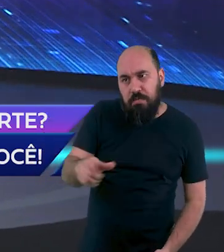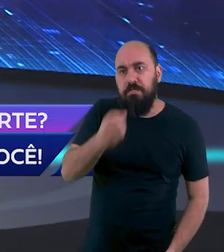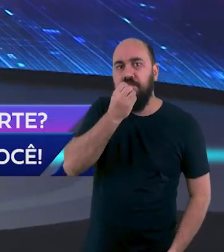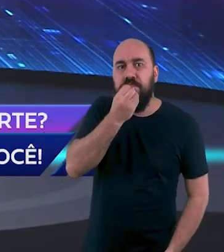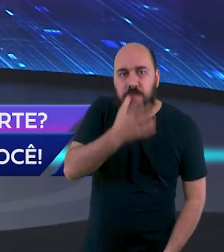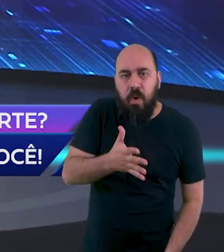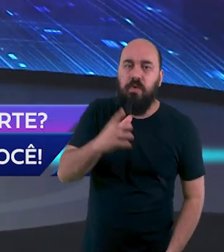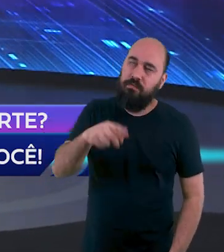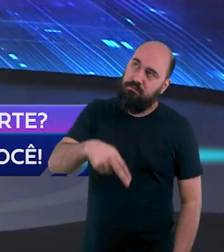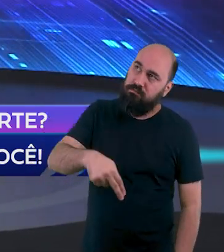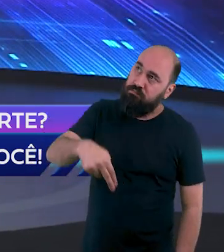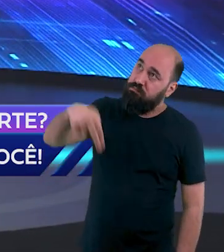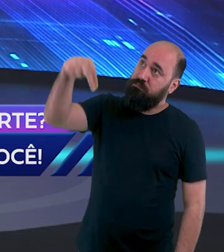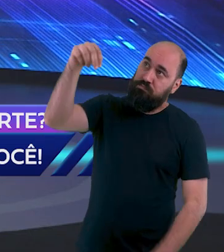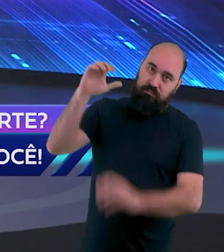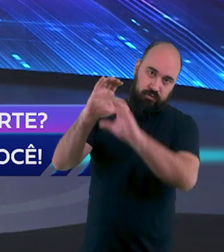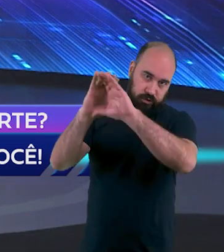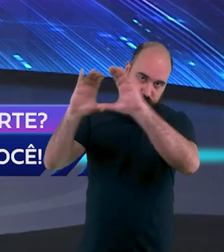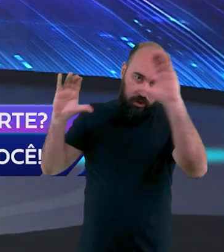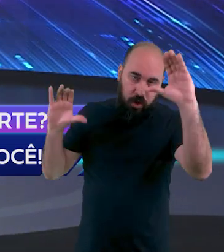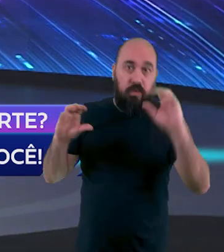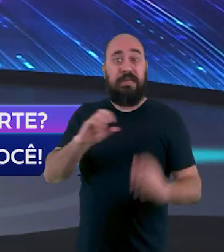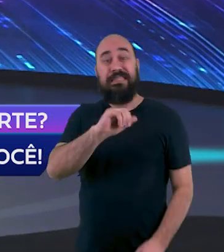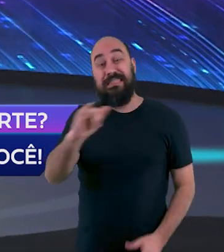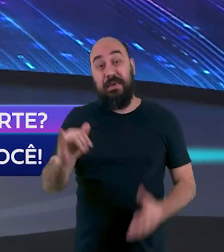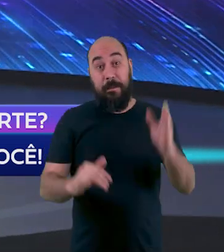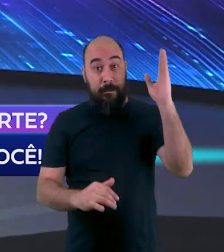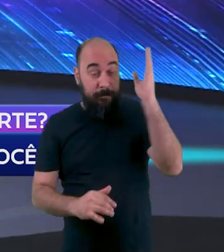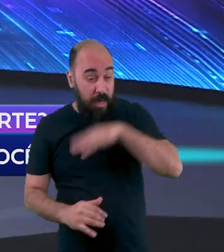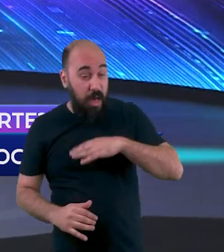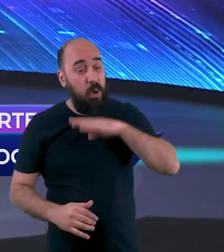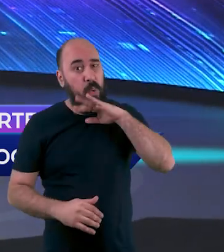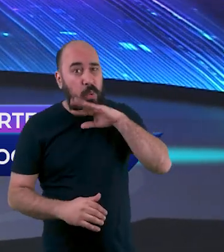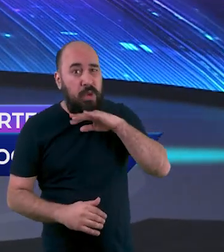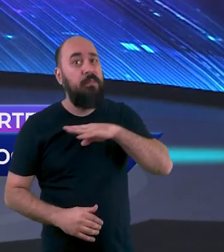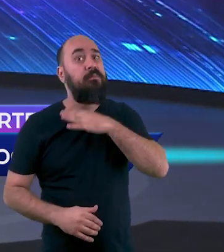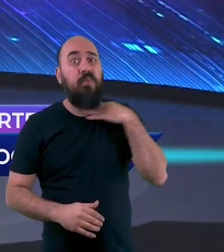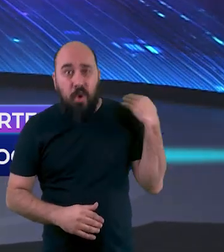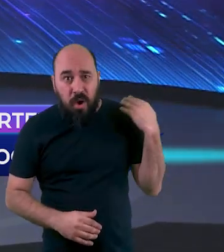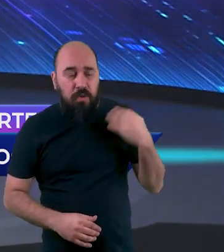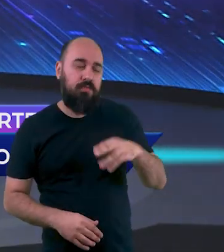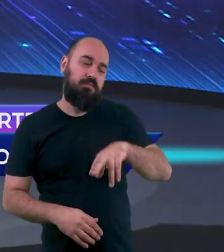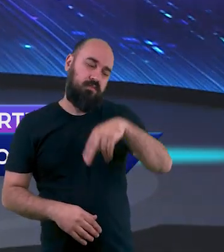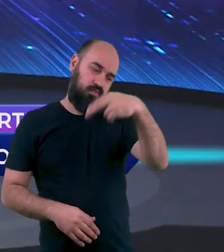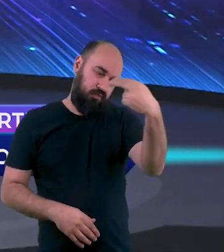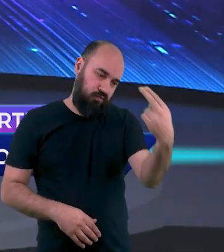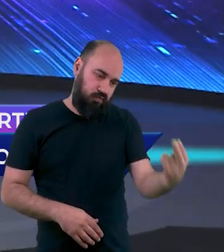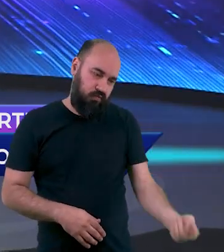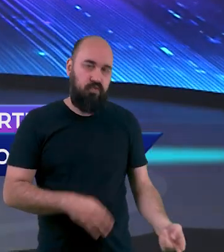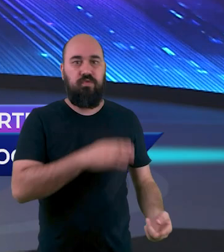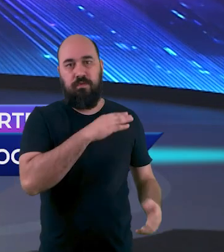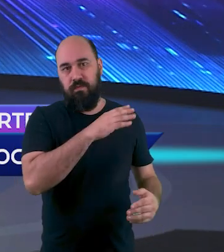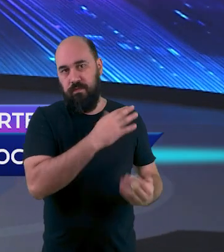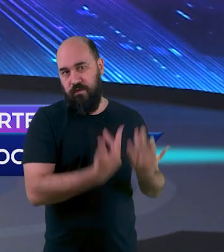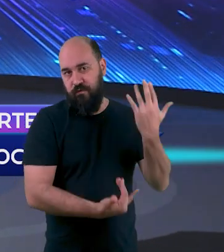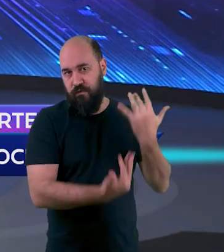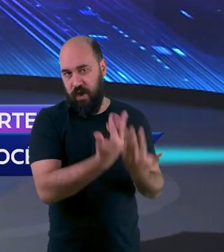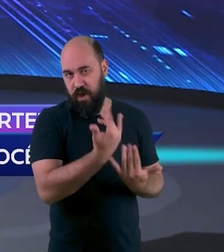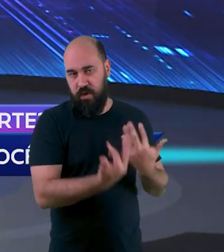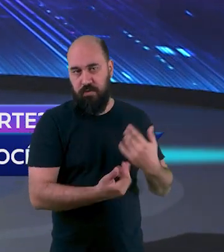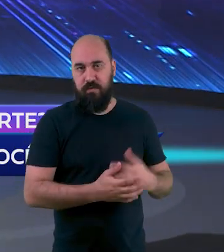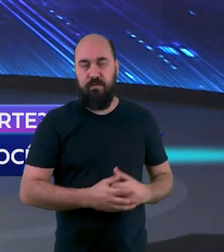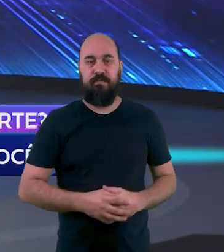que acontece com quem morre, nós precisamos perguntar para alguém que já morreu. Como assim,